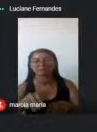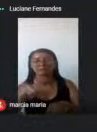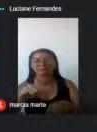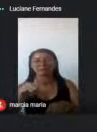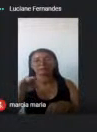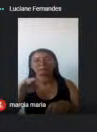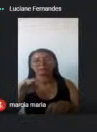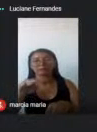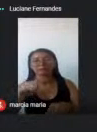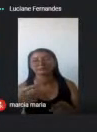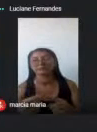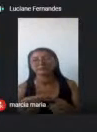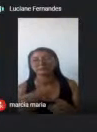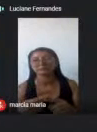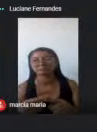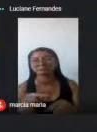tem